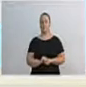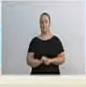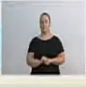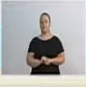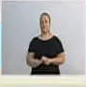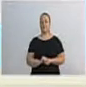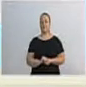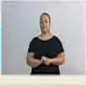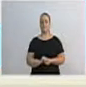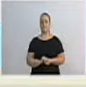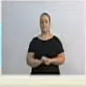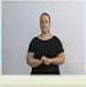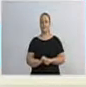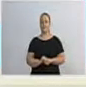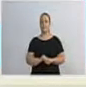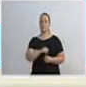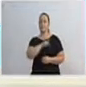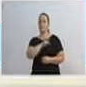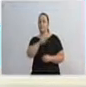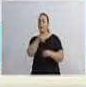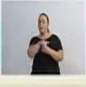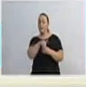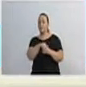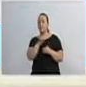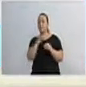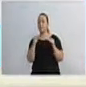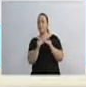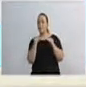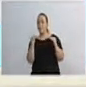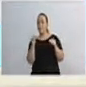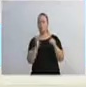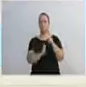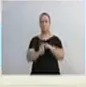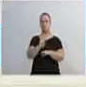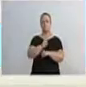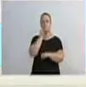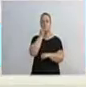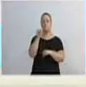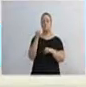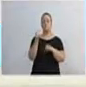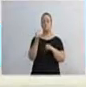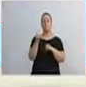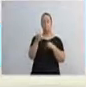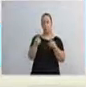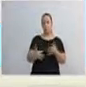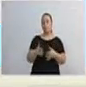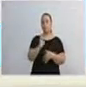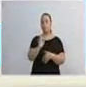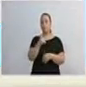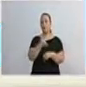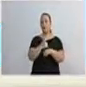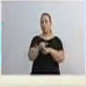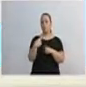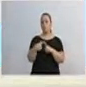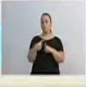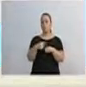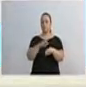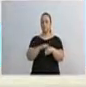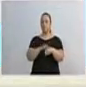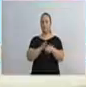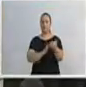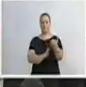O presidente só vota em caso de empate. Vereador Zeca, justificativa de ausência por questão de saúde. Aprovados e a diretoria legislativa